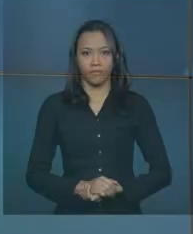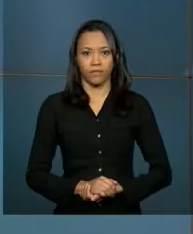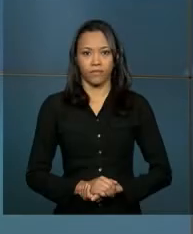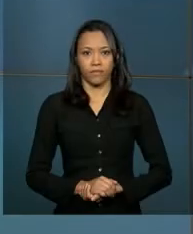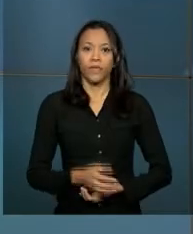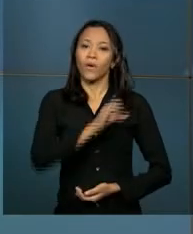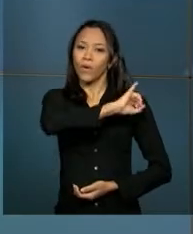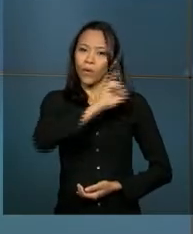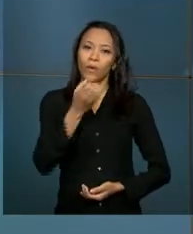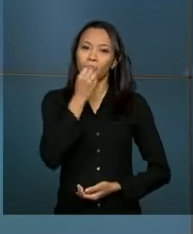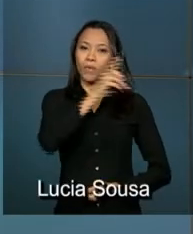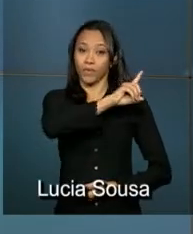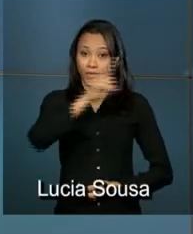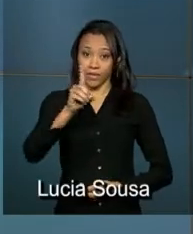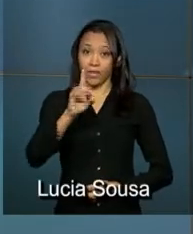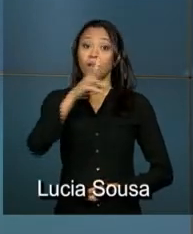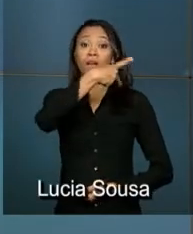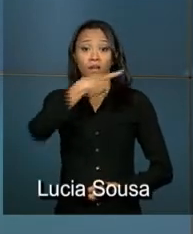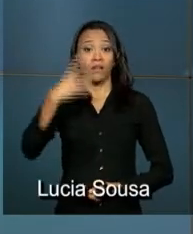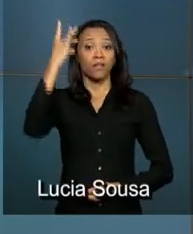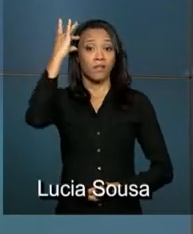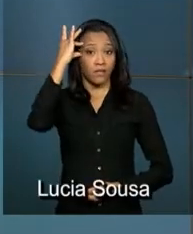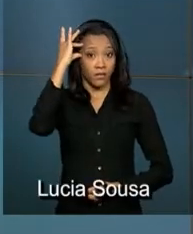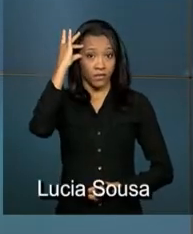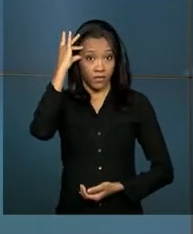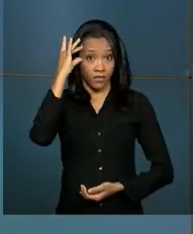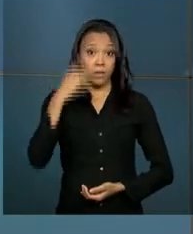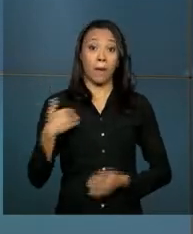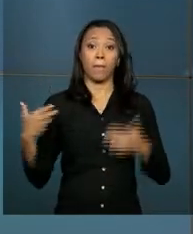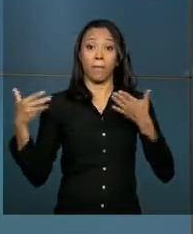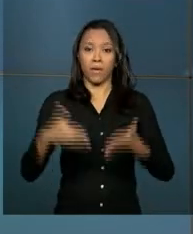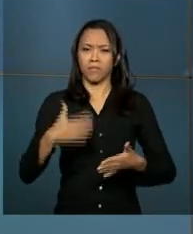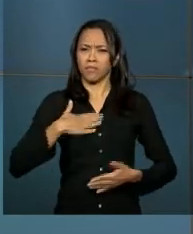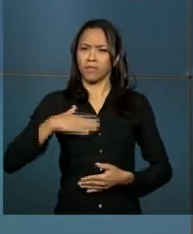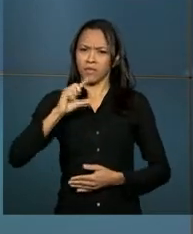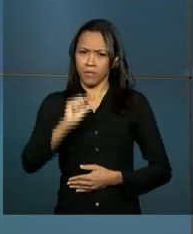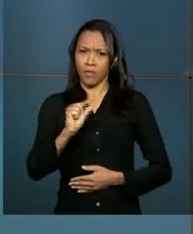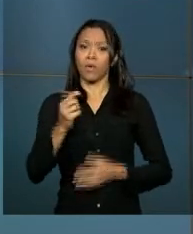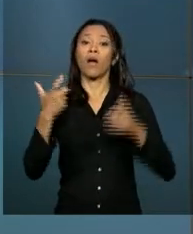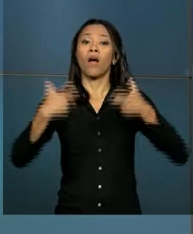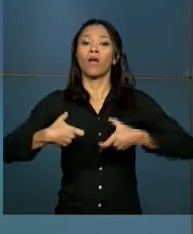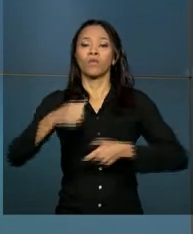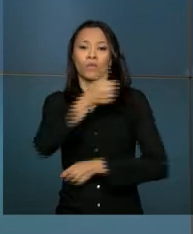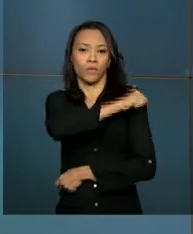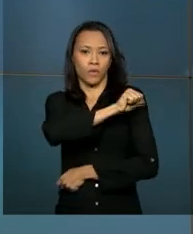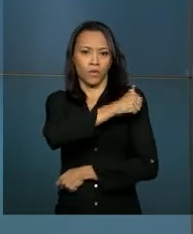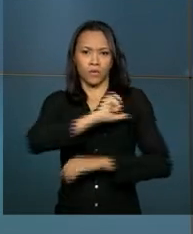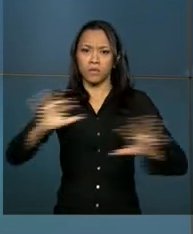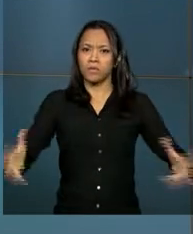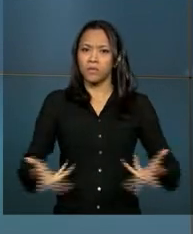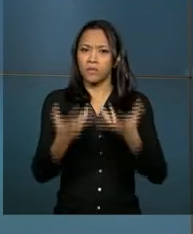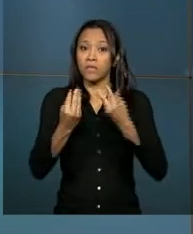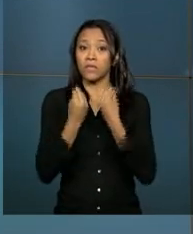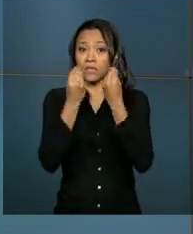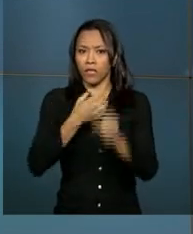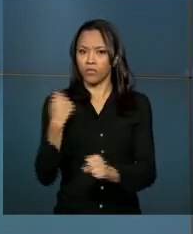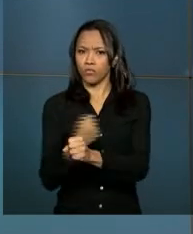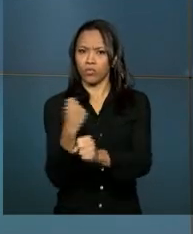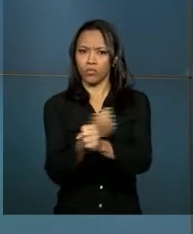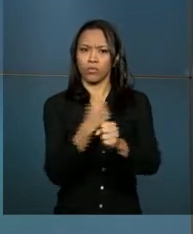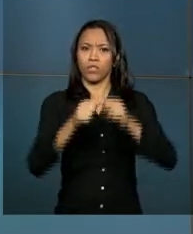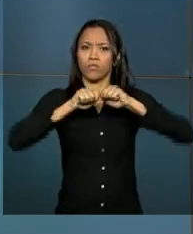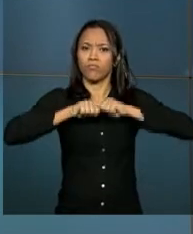Olá bom dia a presidenta Dilma Rousseff participa logo mais no Rio de Janeiro da cerimônia de entrega das obras